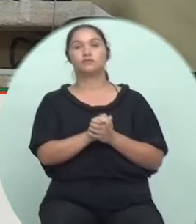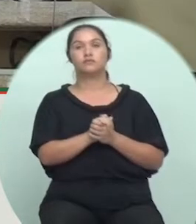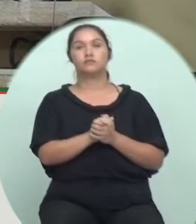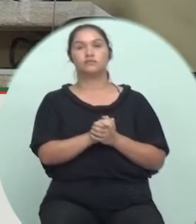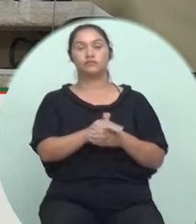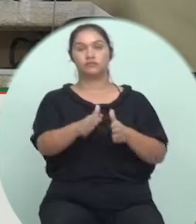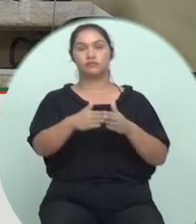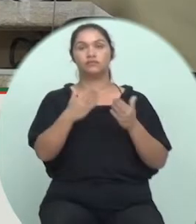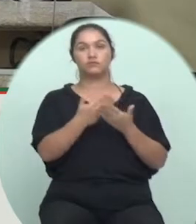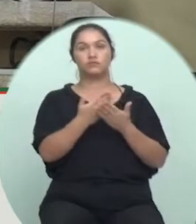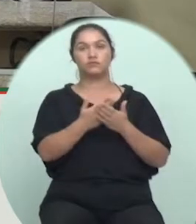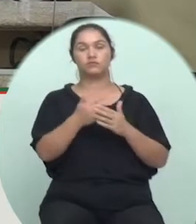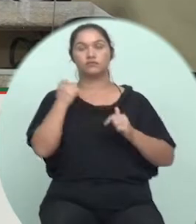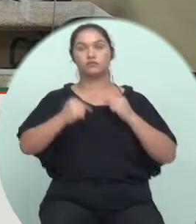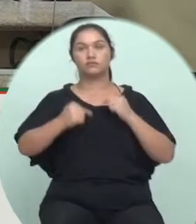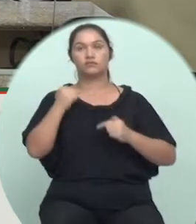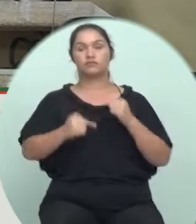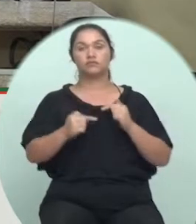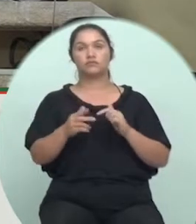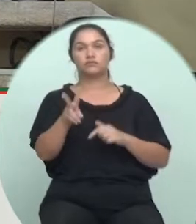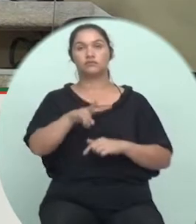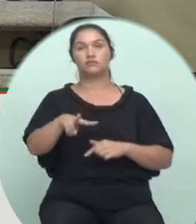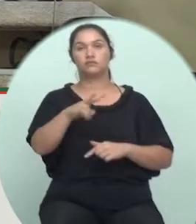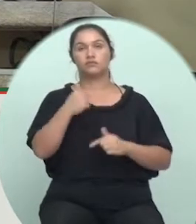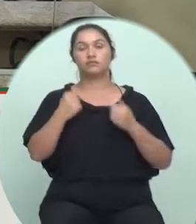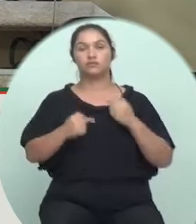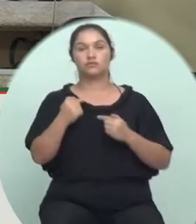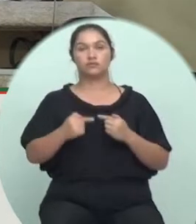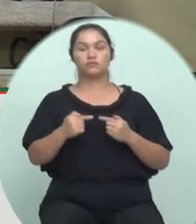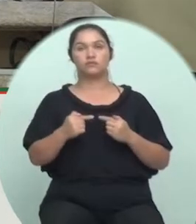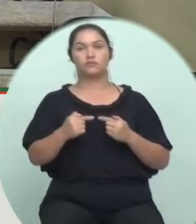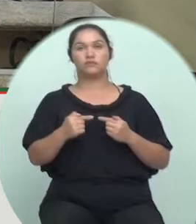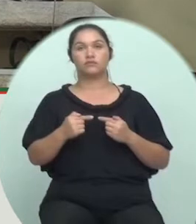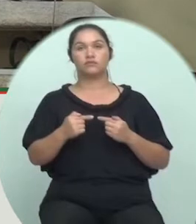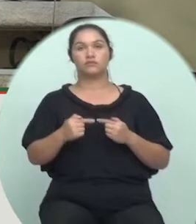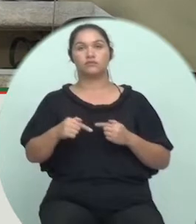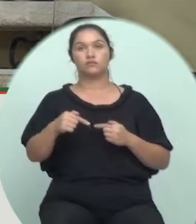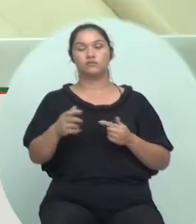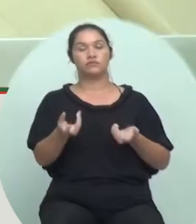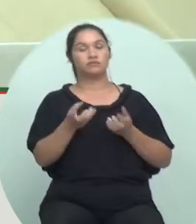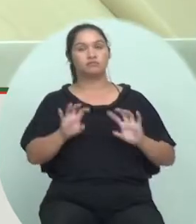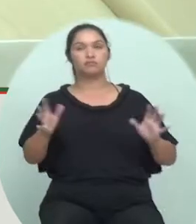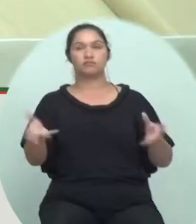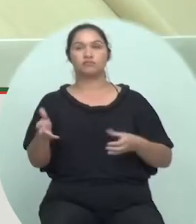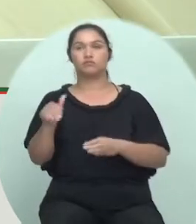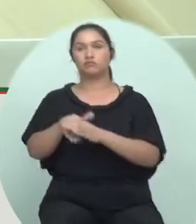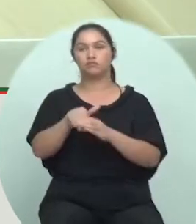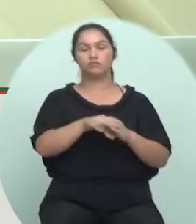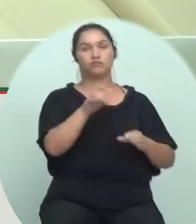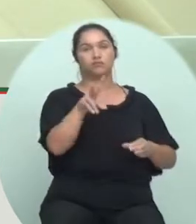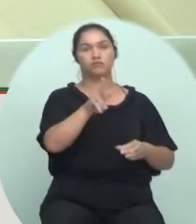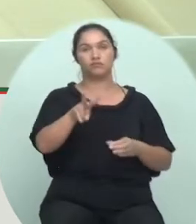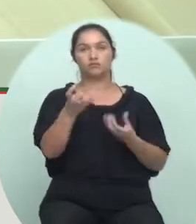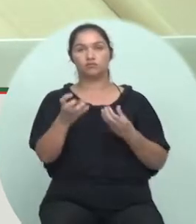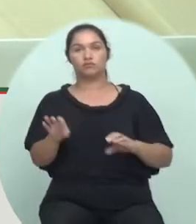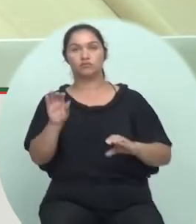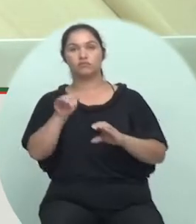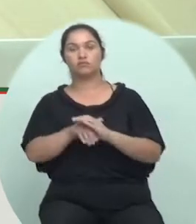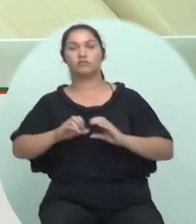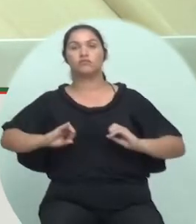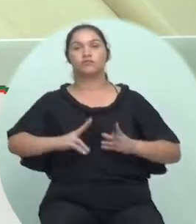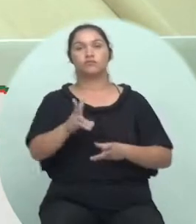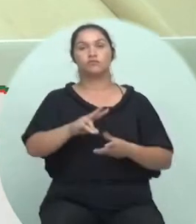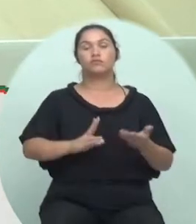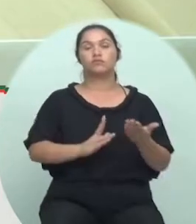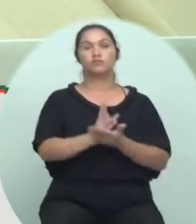O requerimento continua em discussão. Não havendo quem queira discutir, está em votação. Os contrários se manifestem. Aprovado